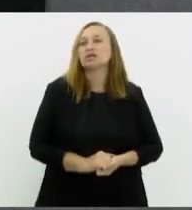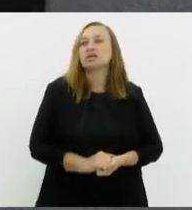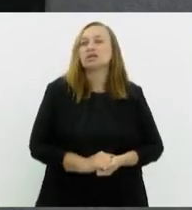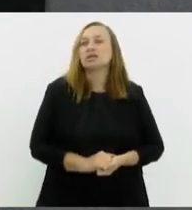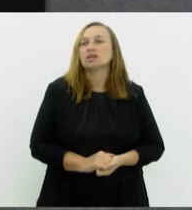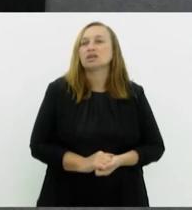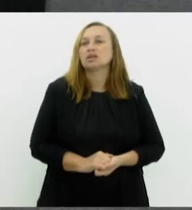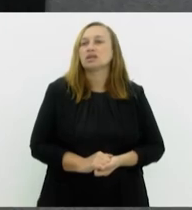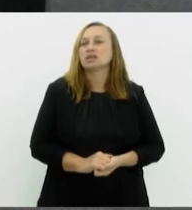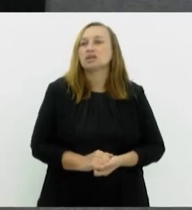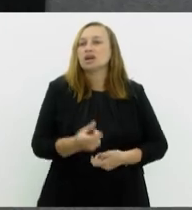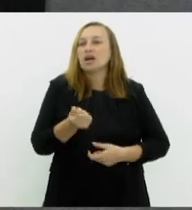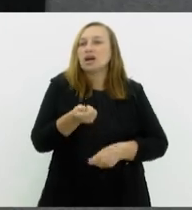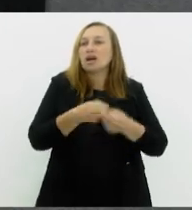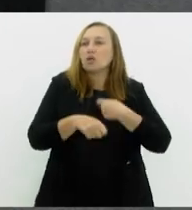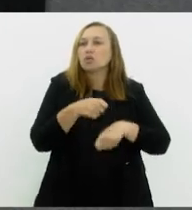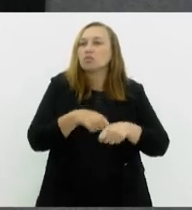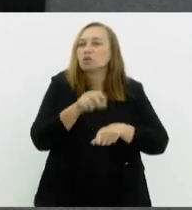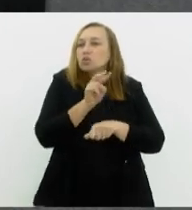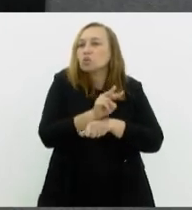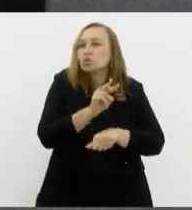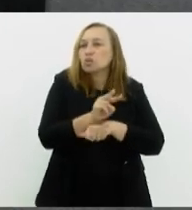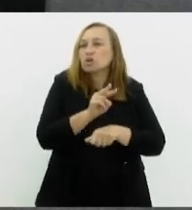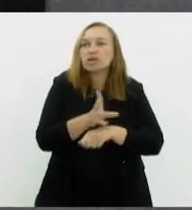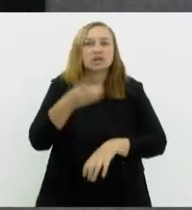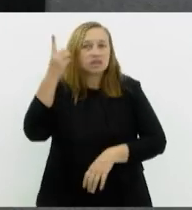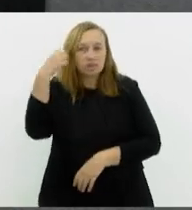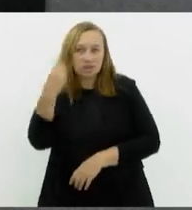é a economia do cuidado. Deputada Dani